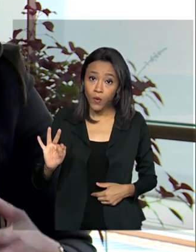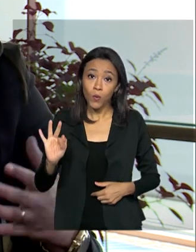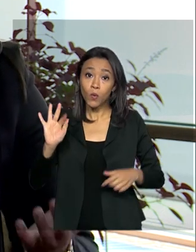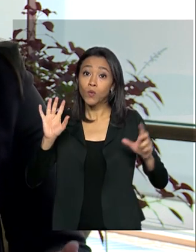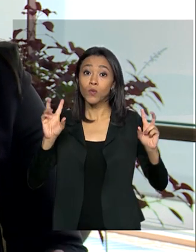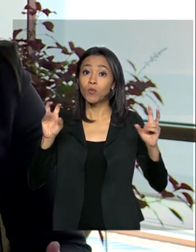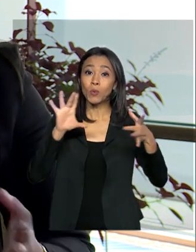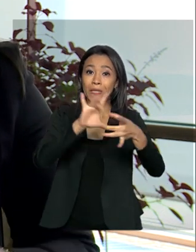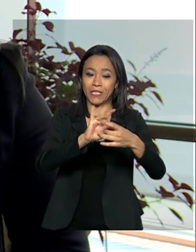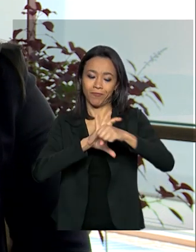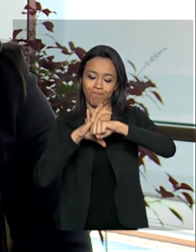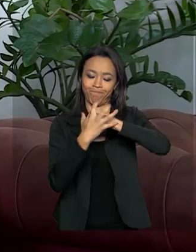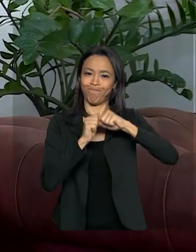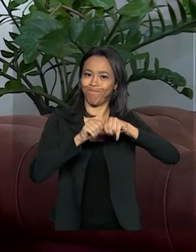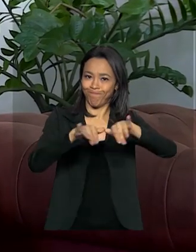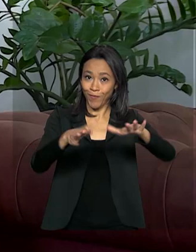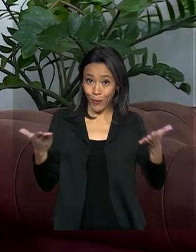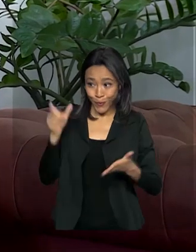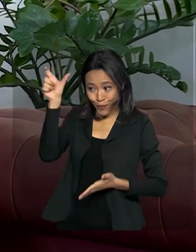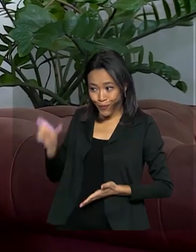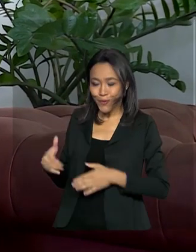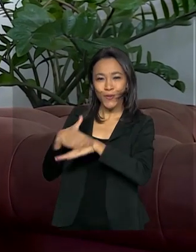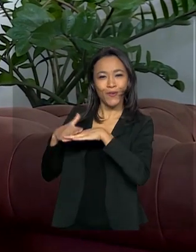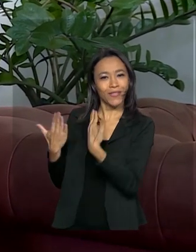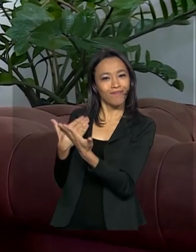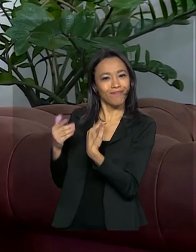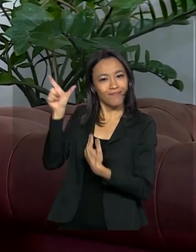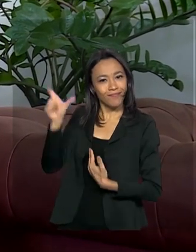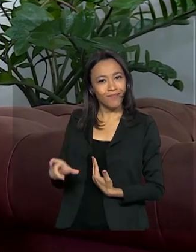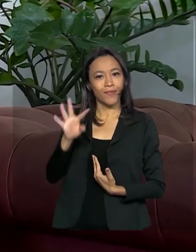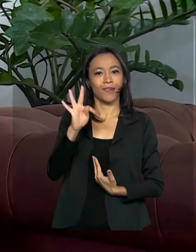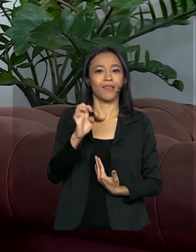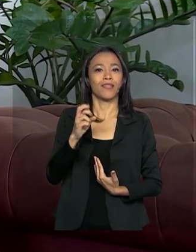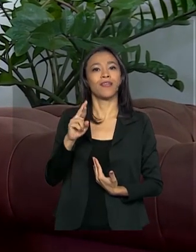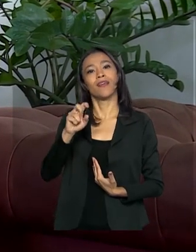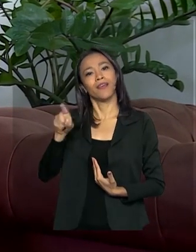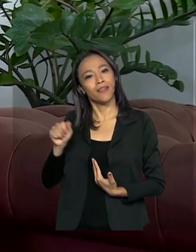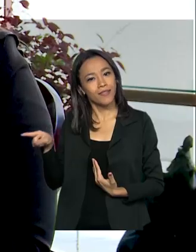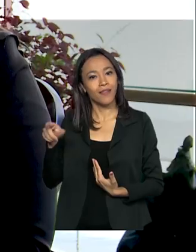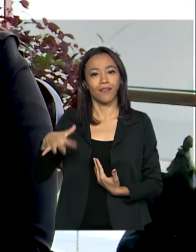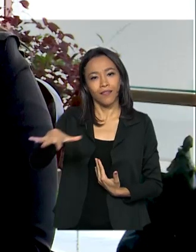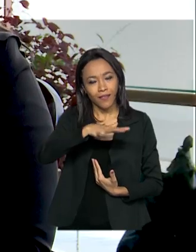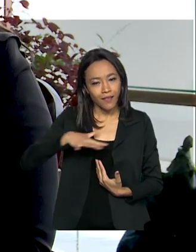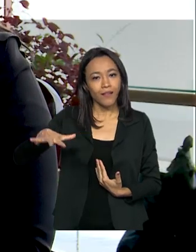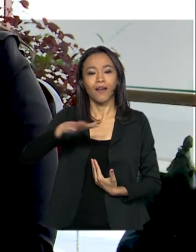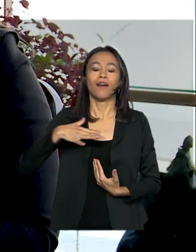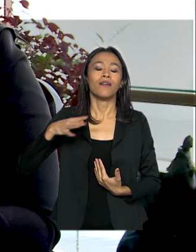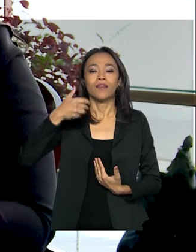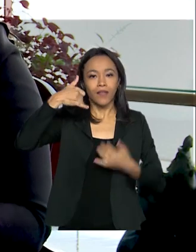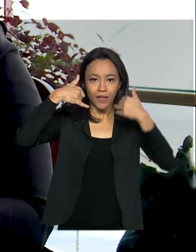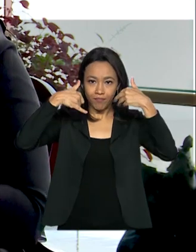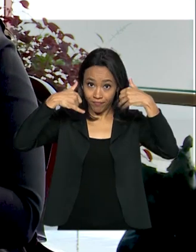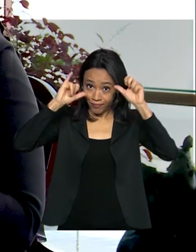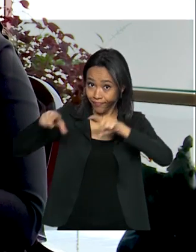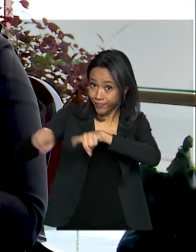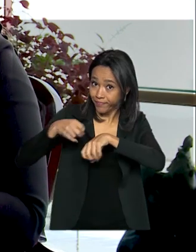à pandemia de couve 19 hoje eu converso com a ministra tereza cristina de agricultura pecuária e abastecimento agora ministra